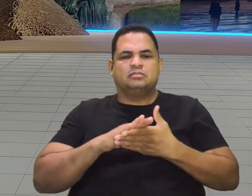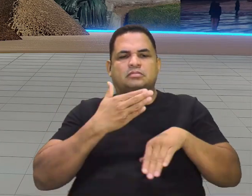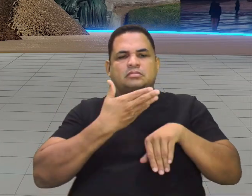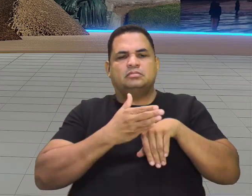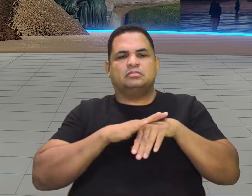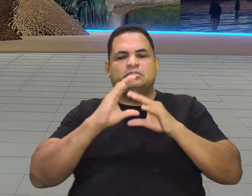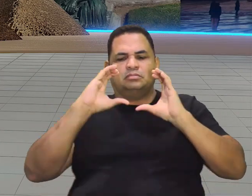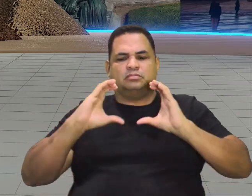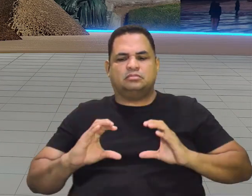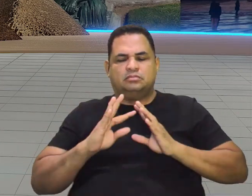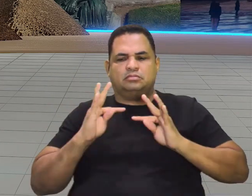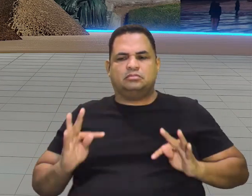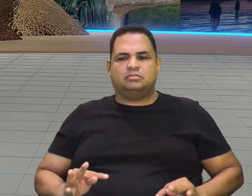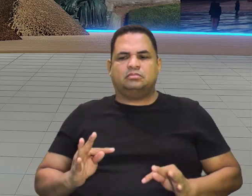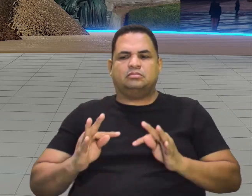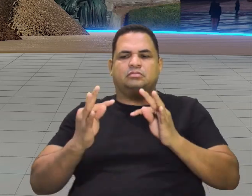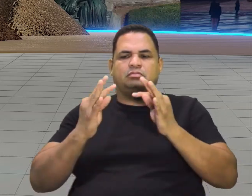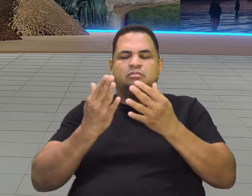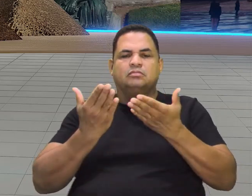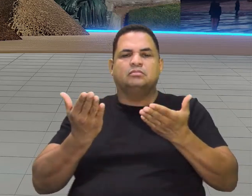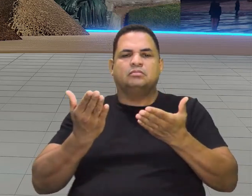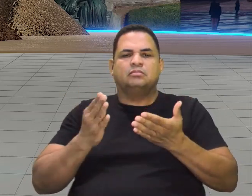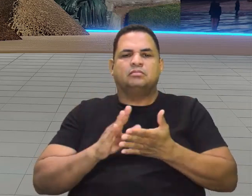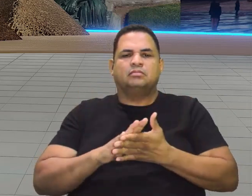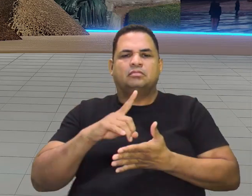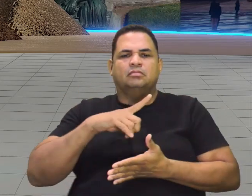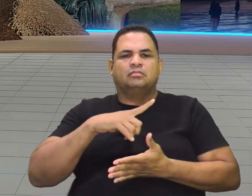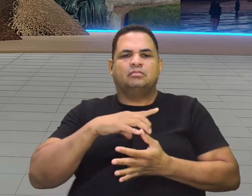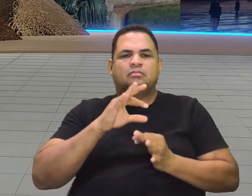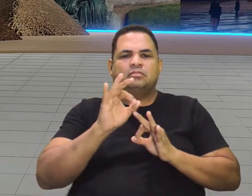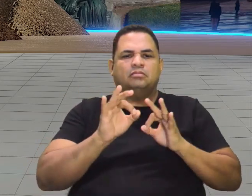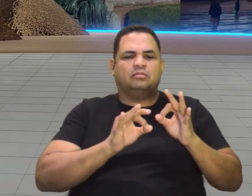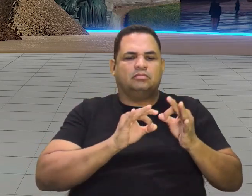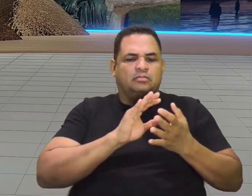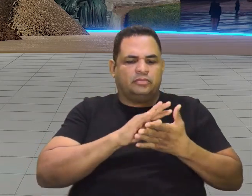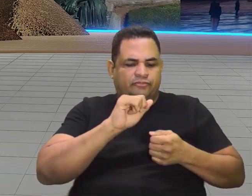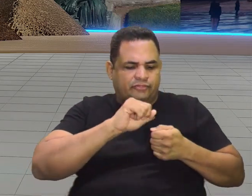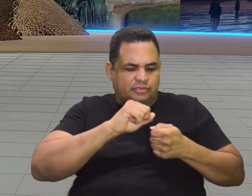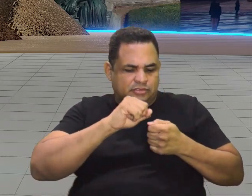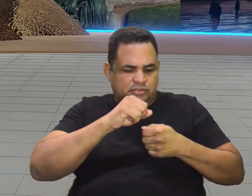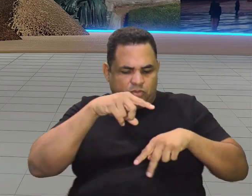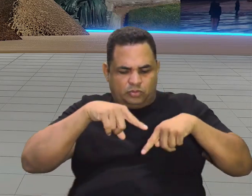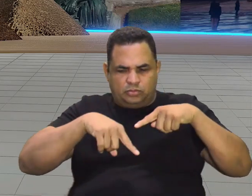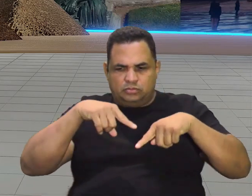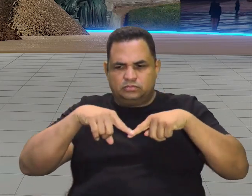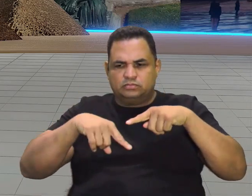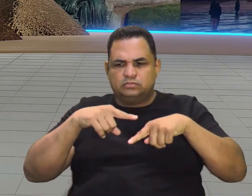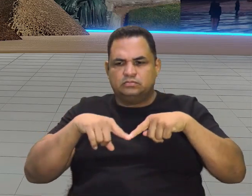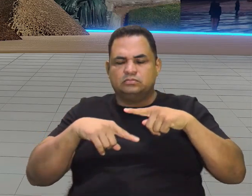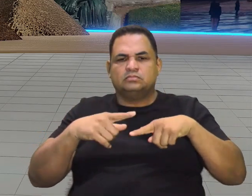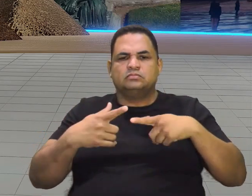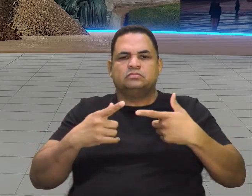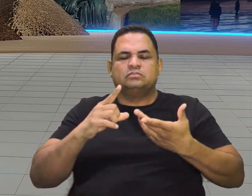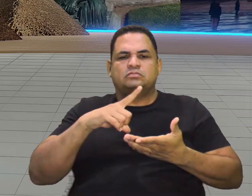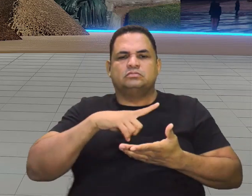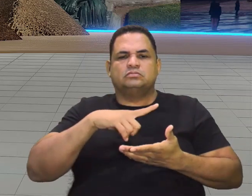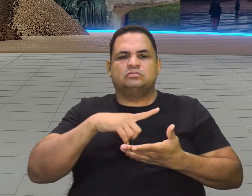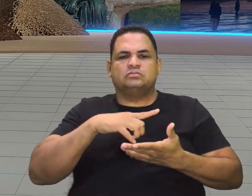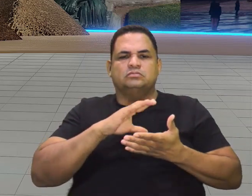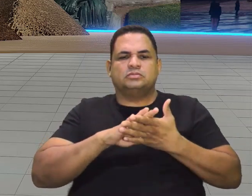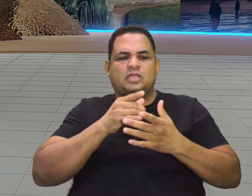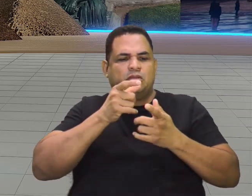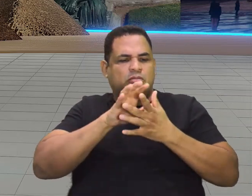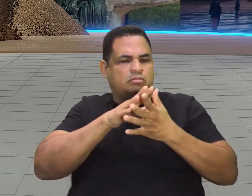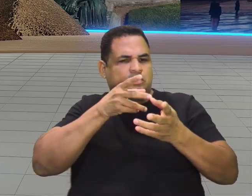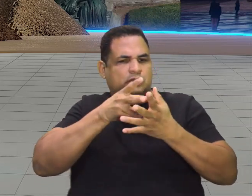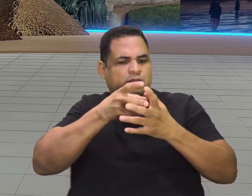os comportamentos, as técnicas de se tecer um objeto. Tanto é que a gente vê uma